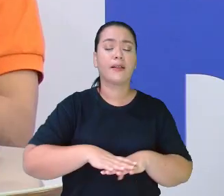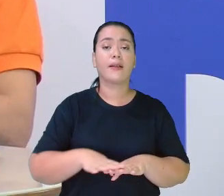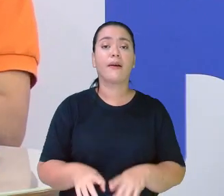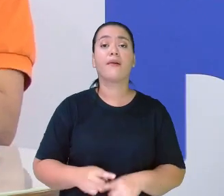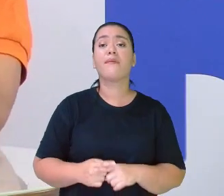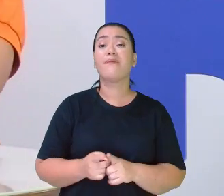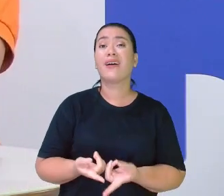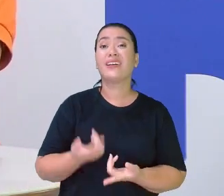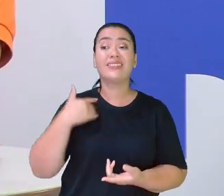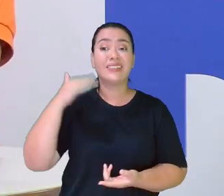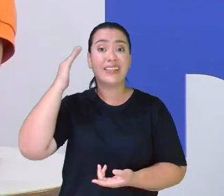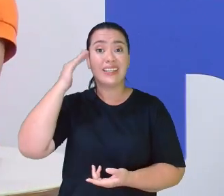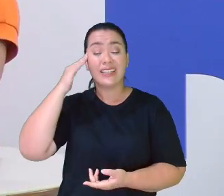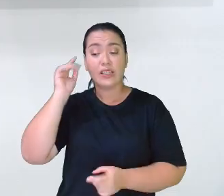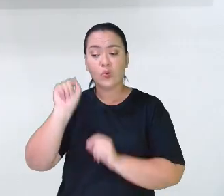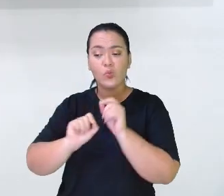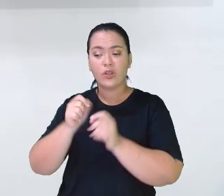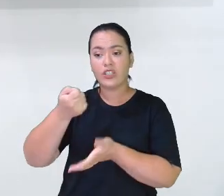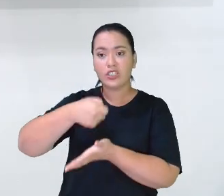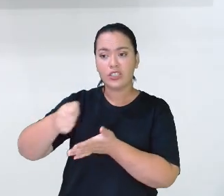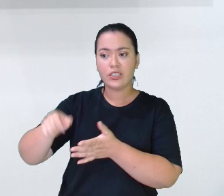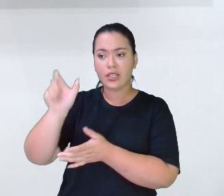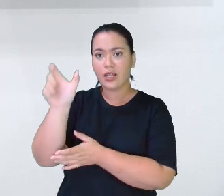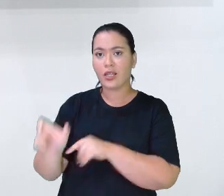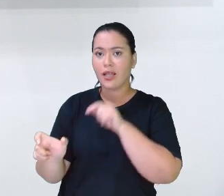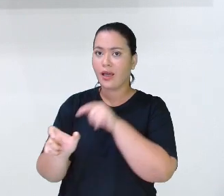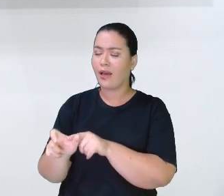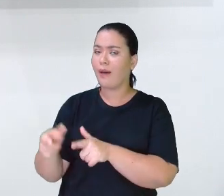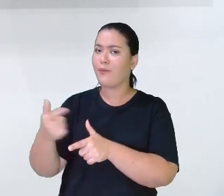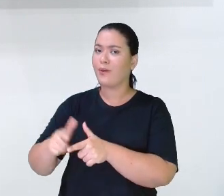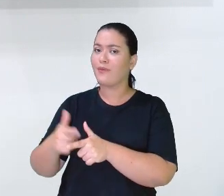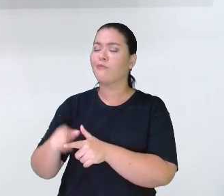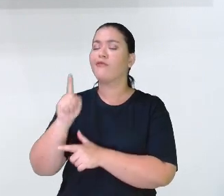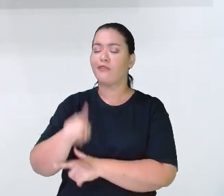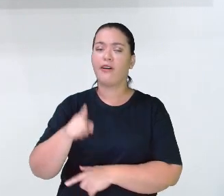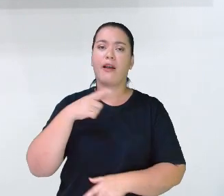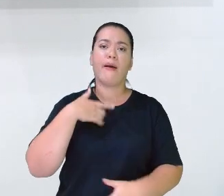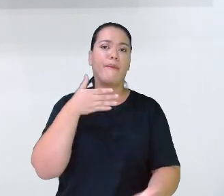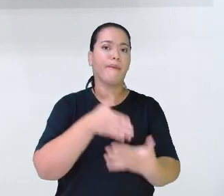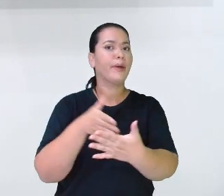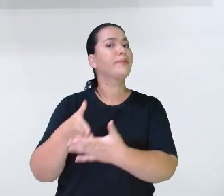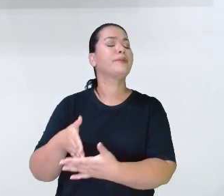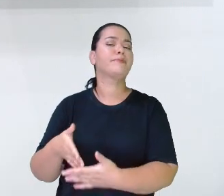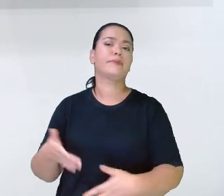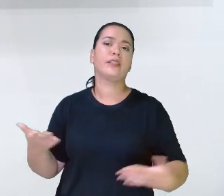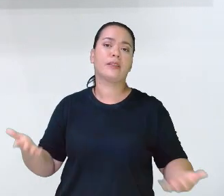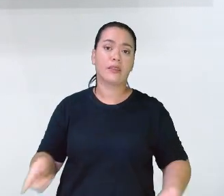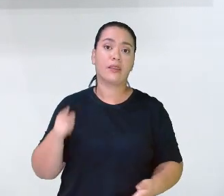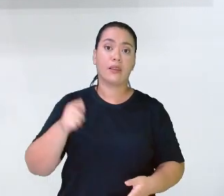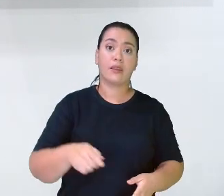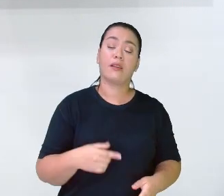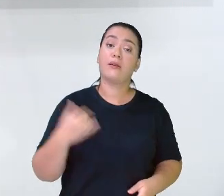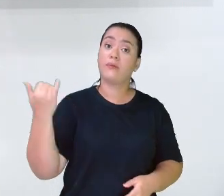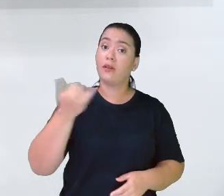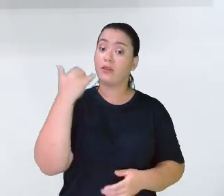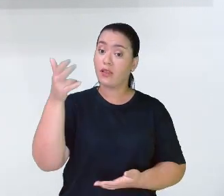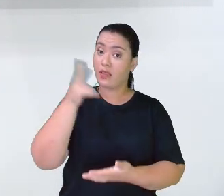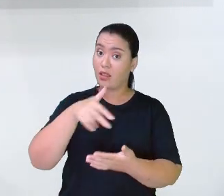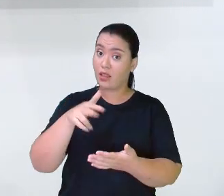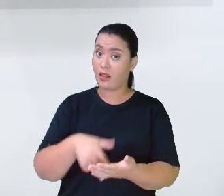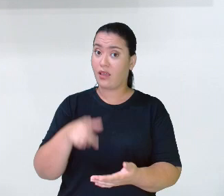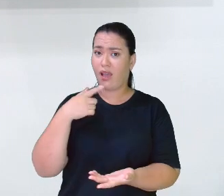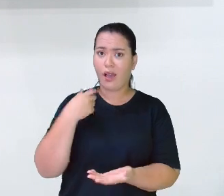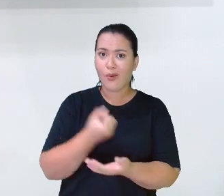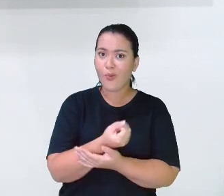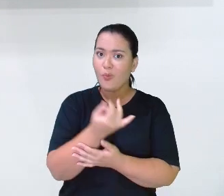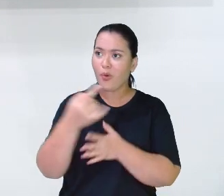se você não conseguir entender o que está ali escrito no enunciado, vai dificultar. Então, é importante ler. E vejam quantos